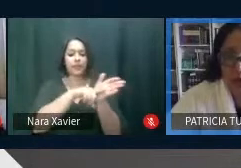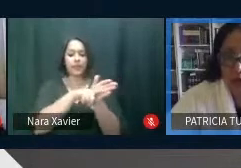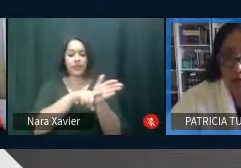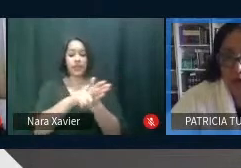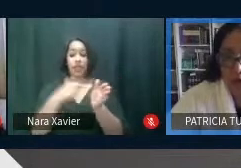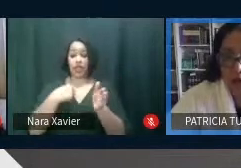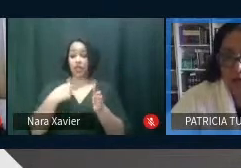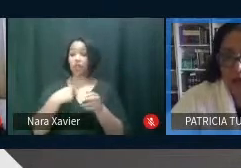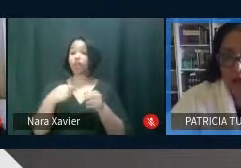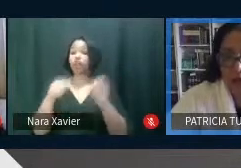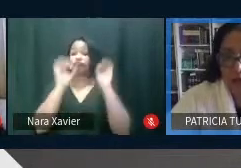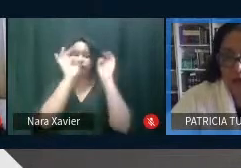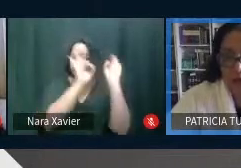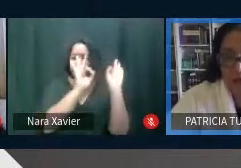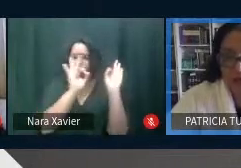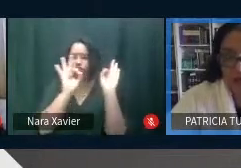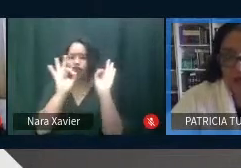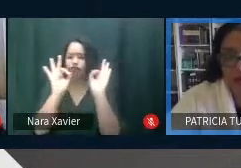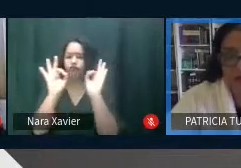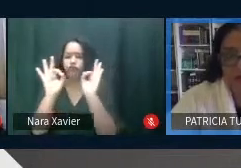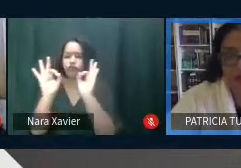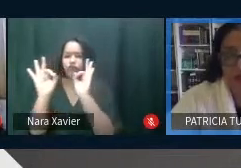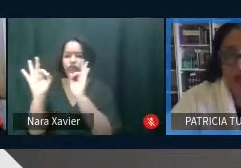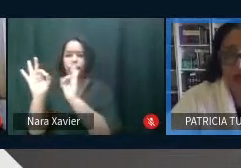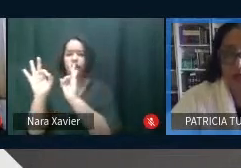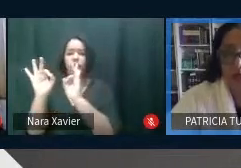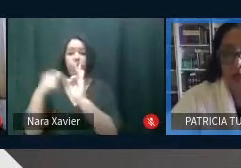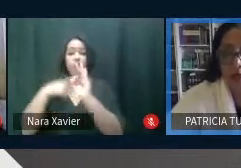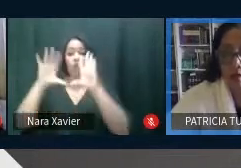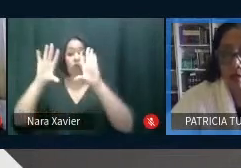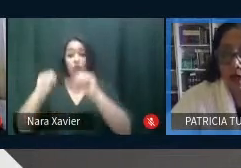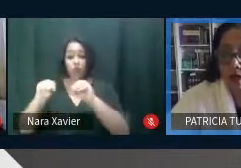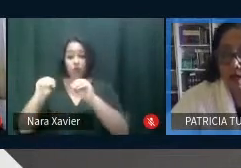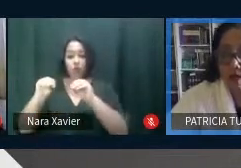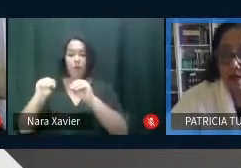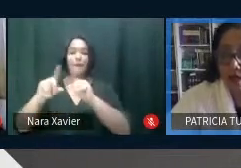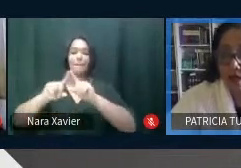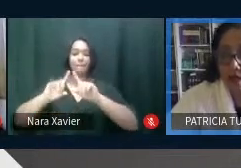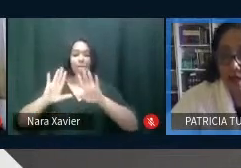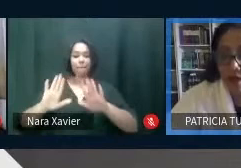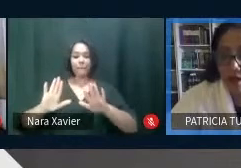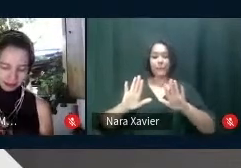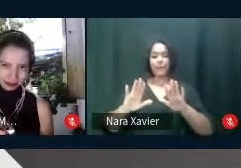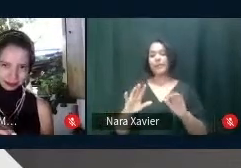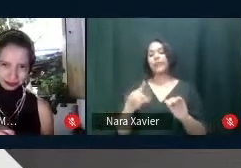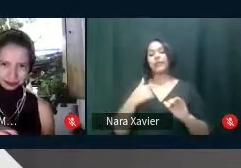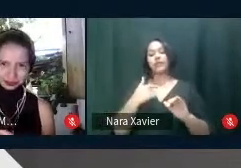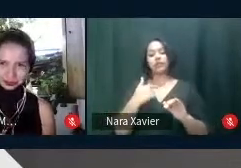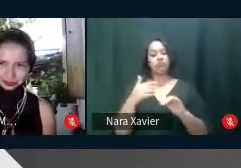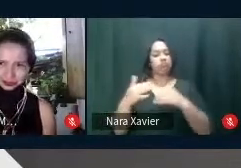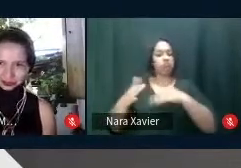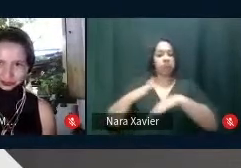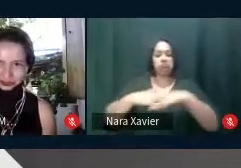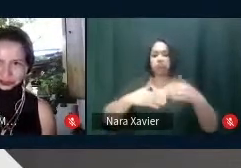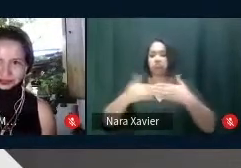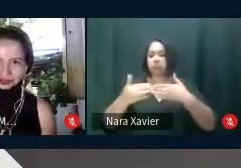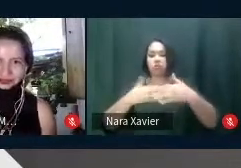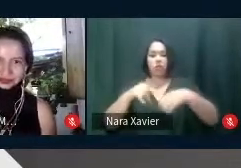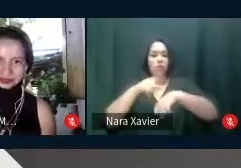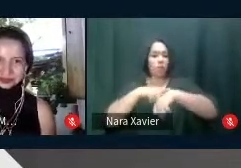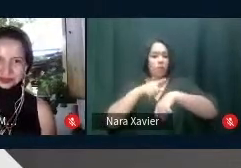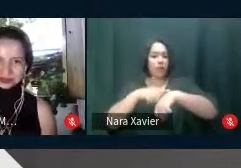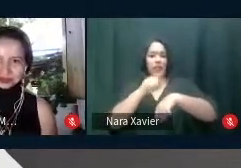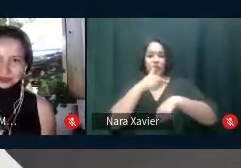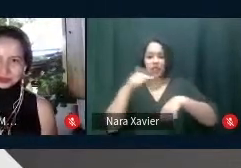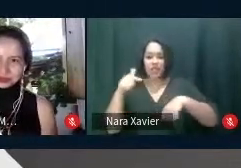Eu vou estar acompanhando aqui com a câmera fechada, mas a qualquer momento, Lira, nós